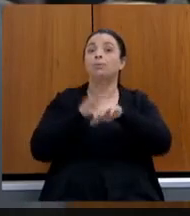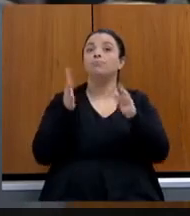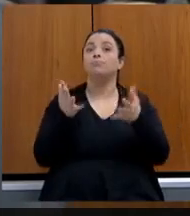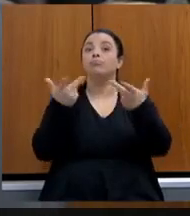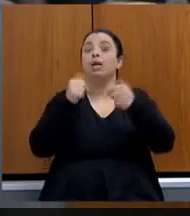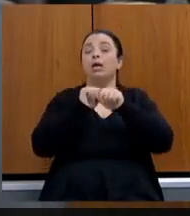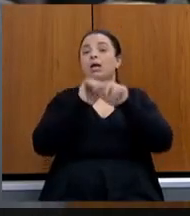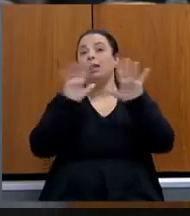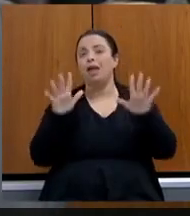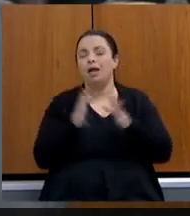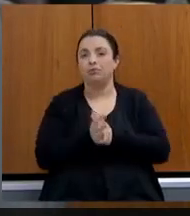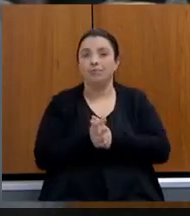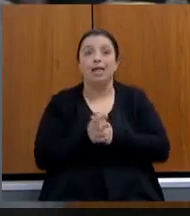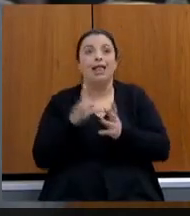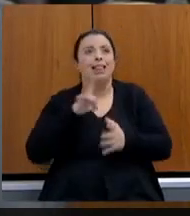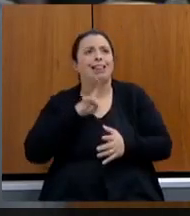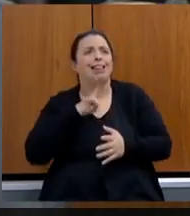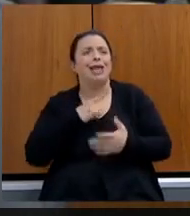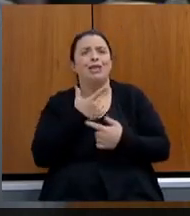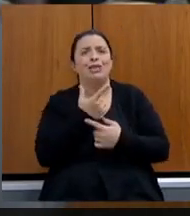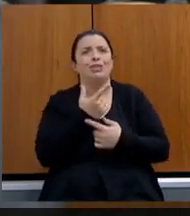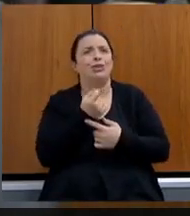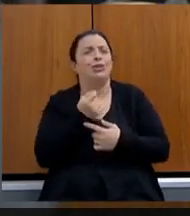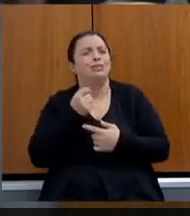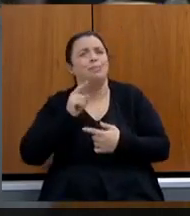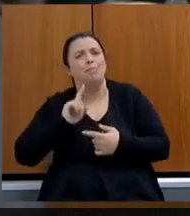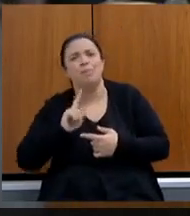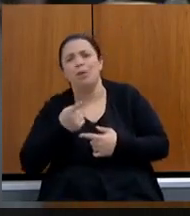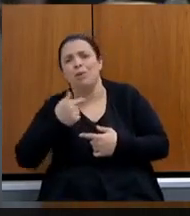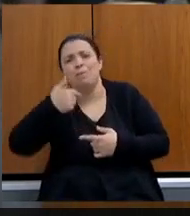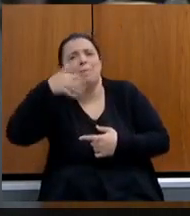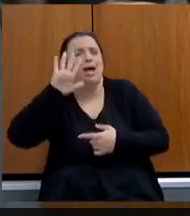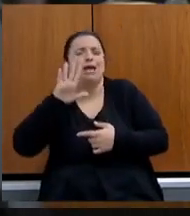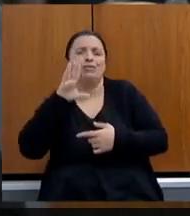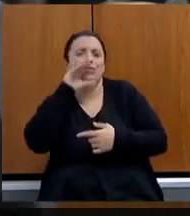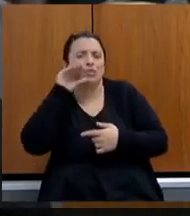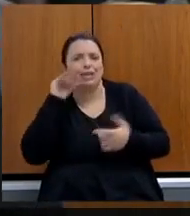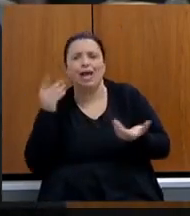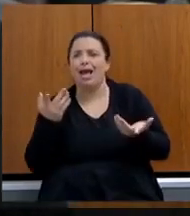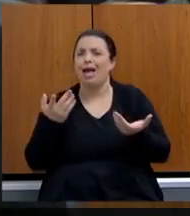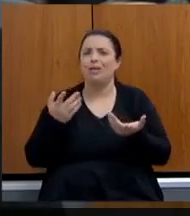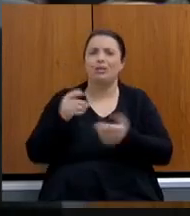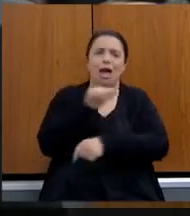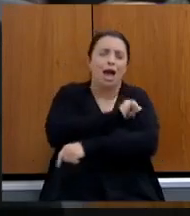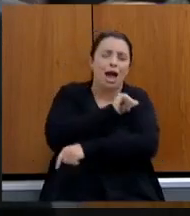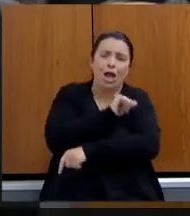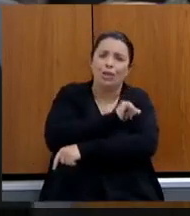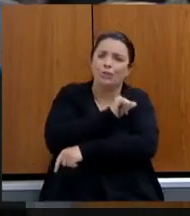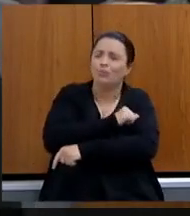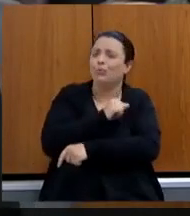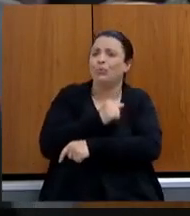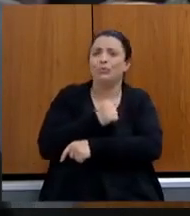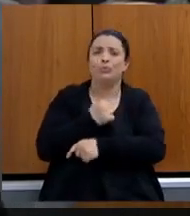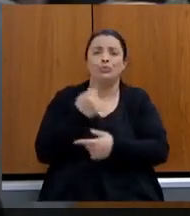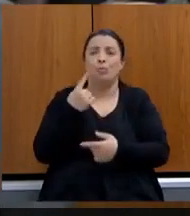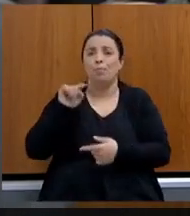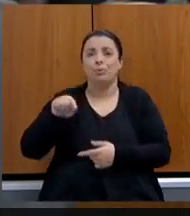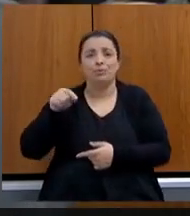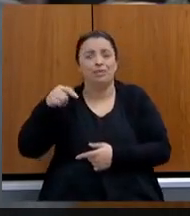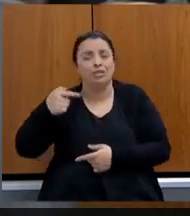tem 200 mil servidores 3600 escolas 1.7 milhão de alunos sempre vai haver problemas de comunicação